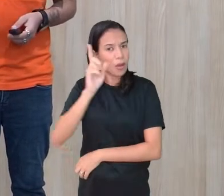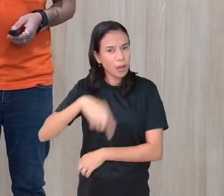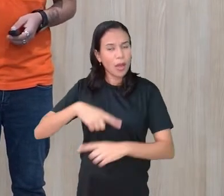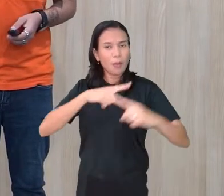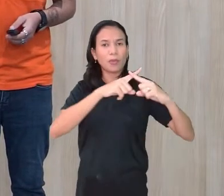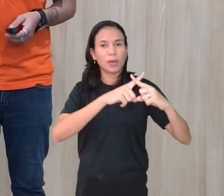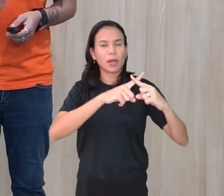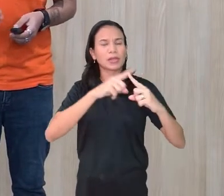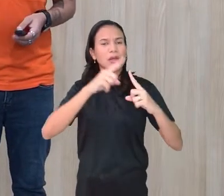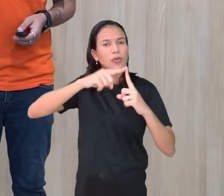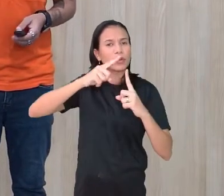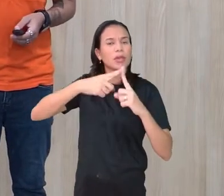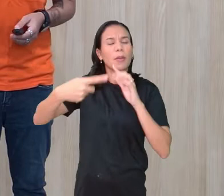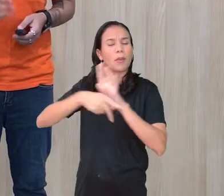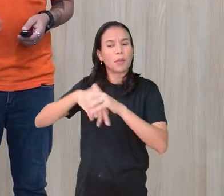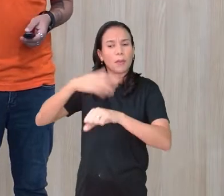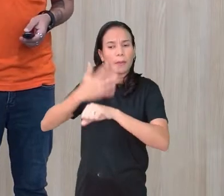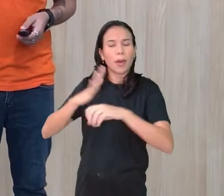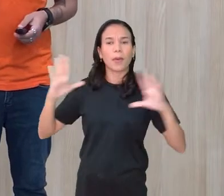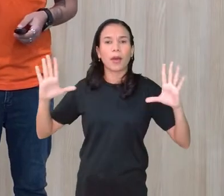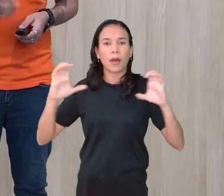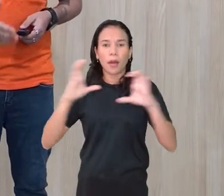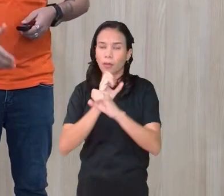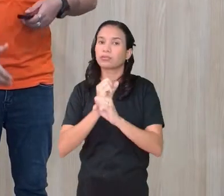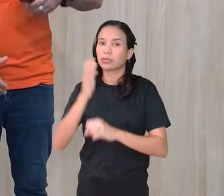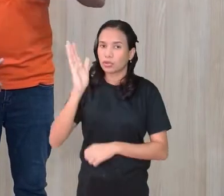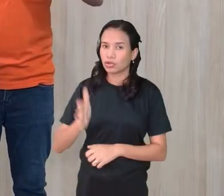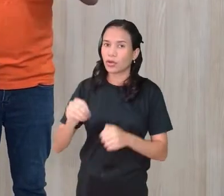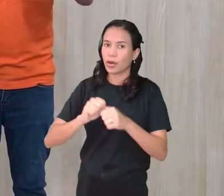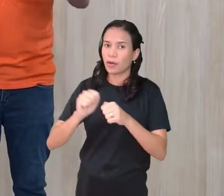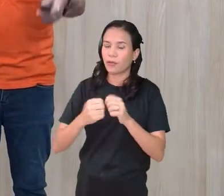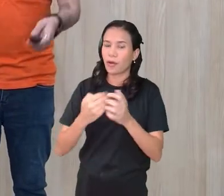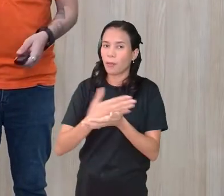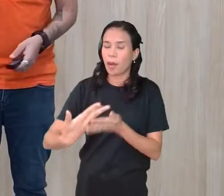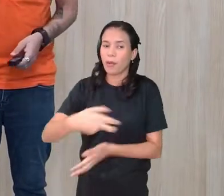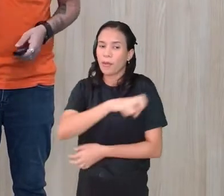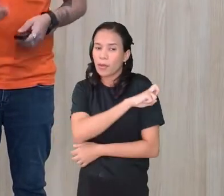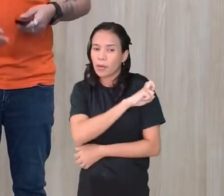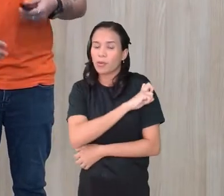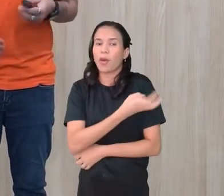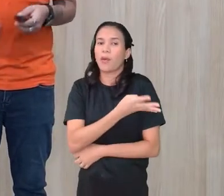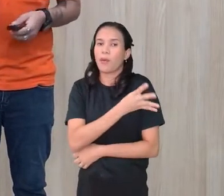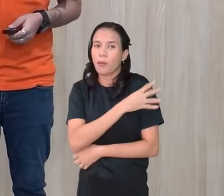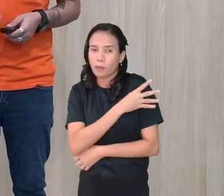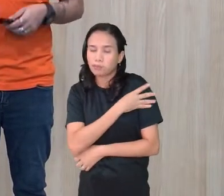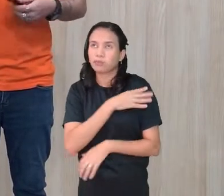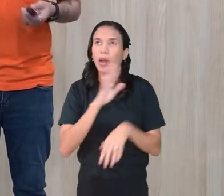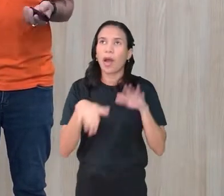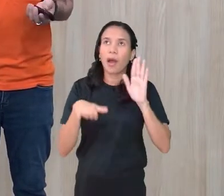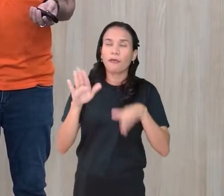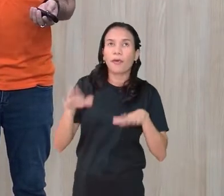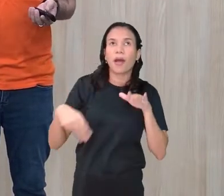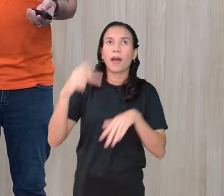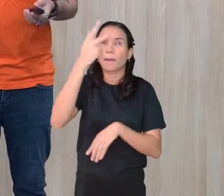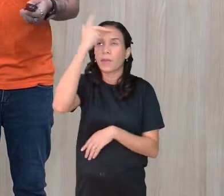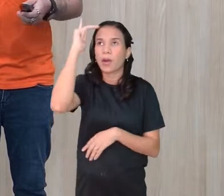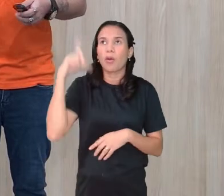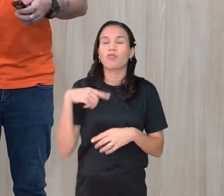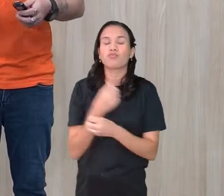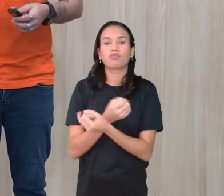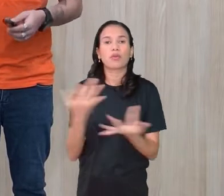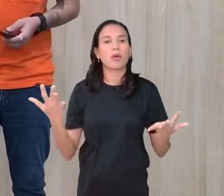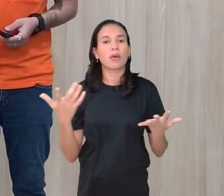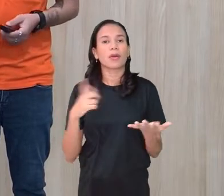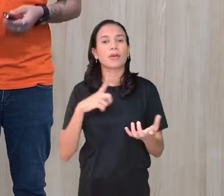operação que você já vem fazendo lá desde o 5º ano, 4º ano. E às vezes você, em muitas das situações,